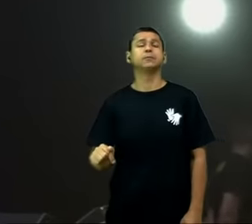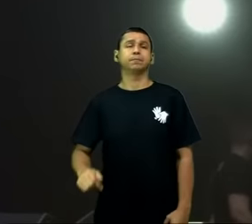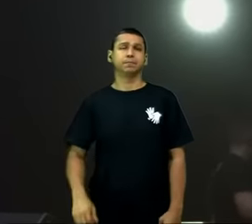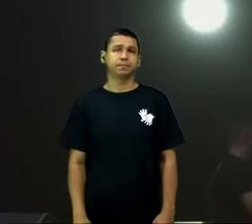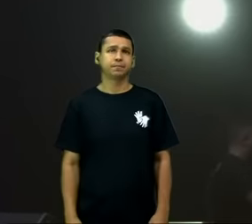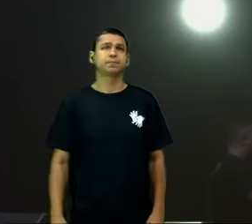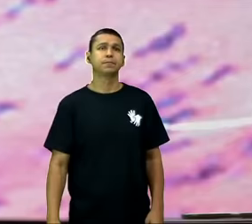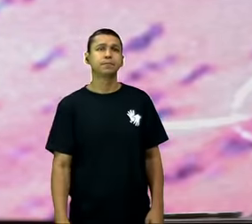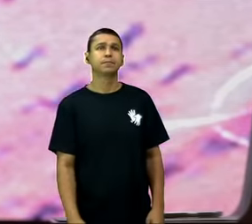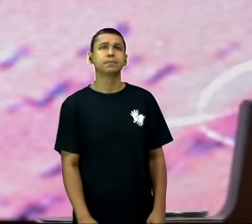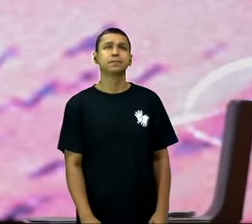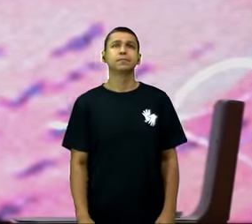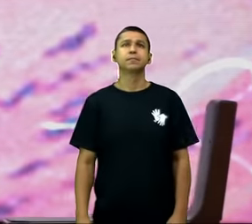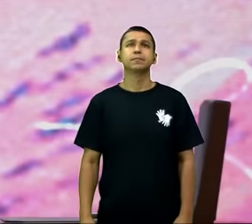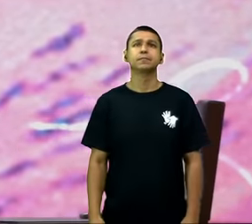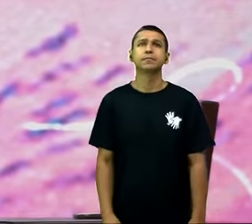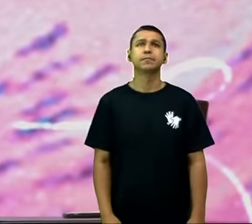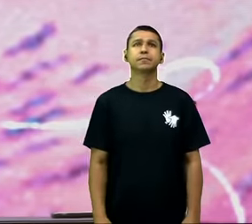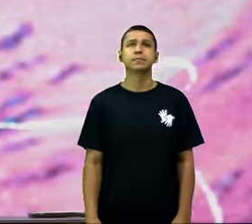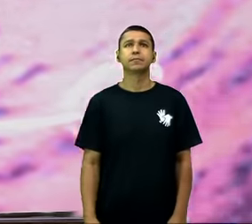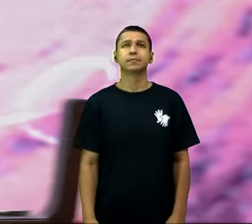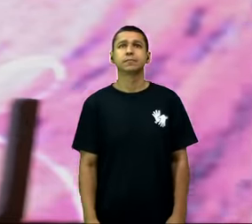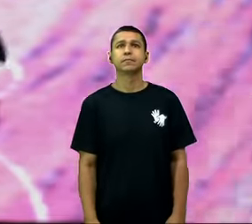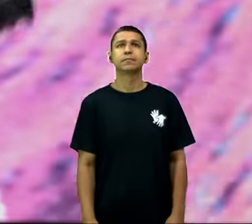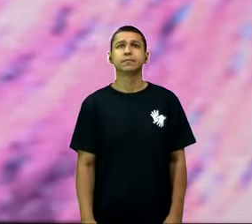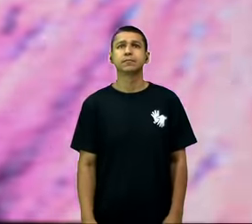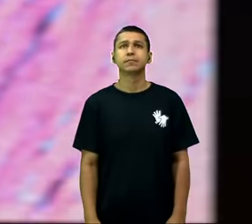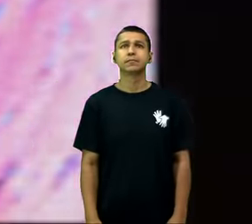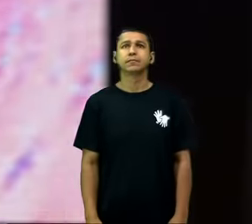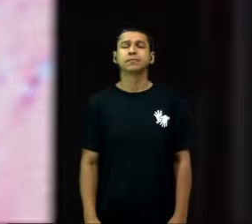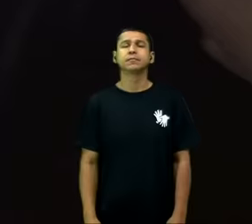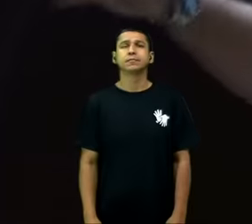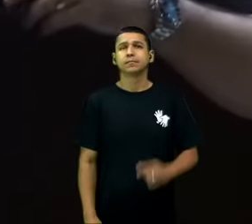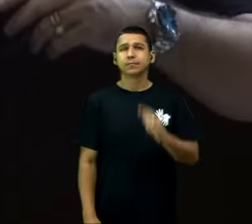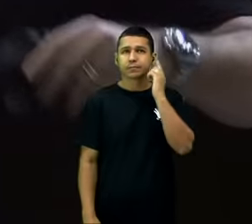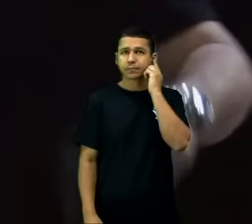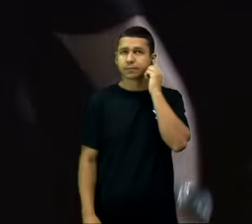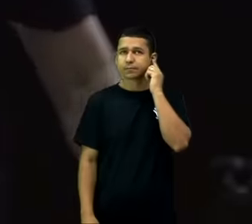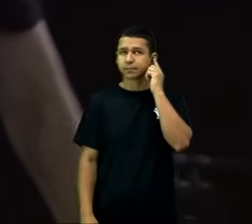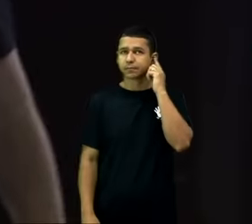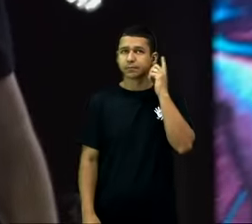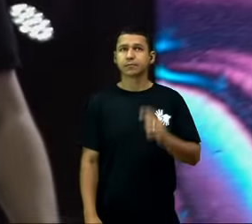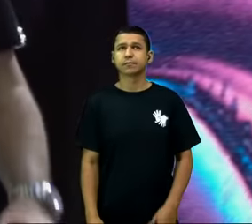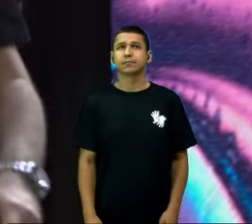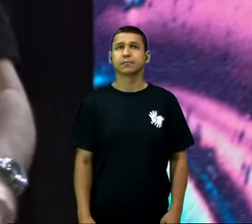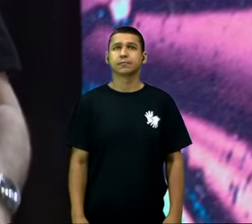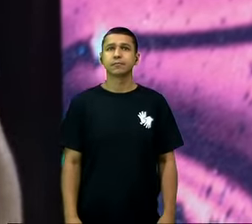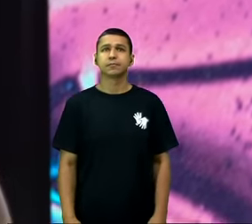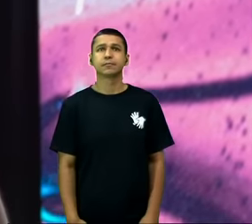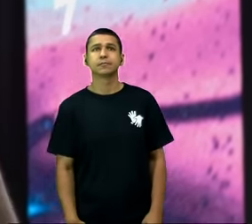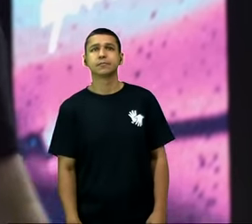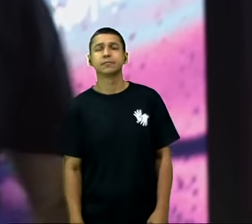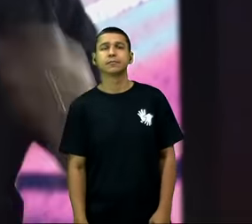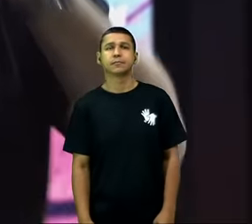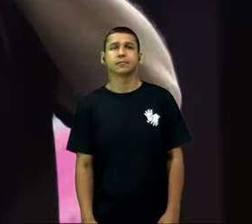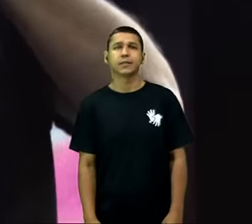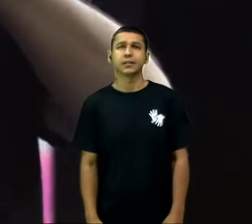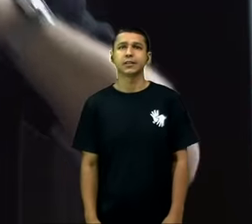semente. E tem muita gente comendo fruto. Perdão, comendo semente, achando que é